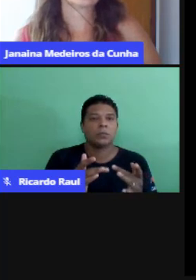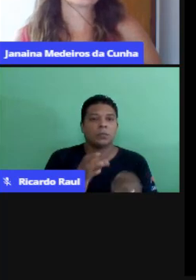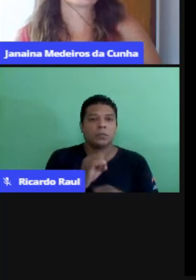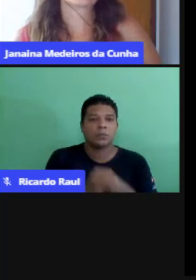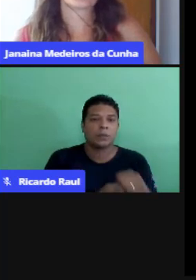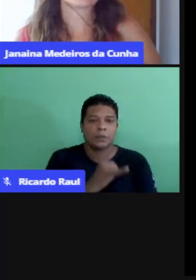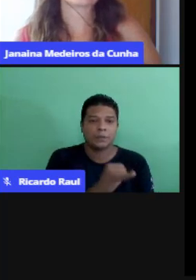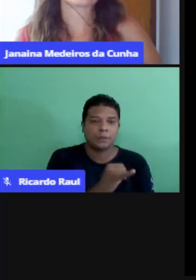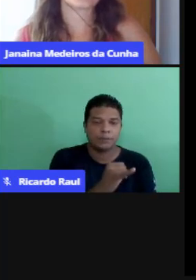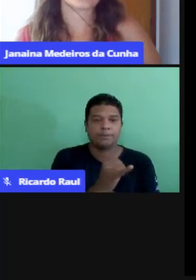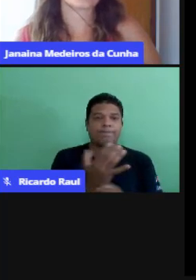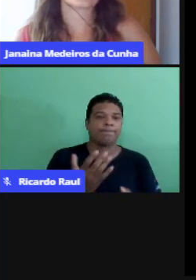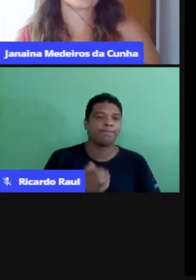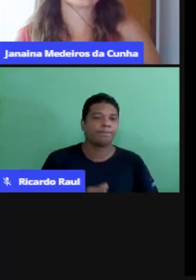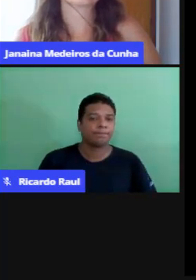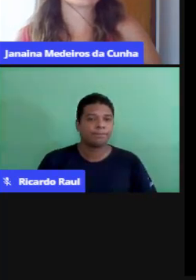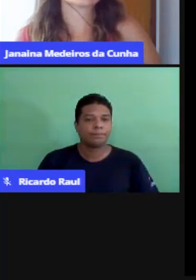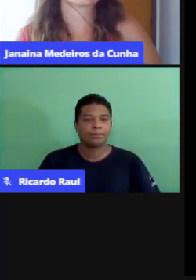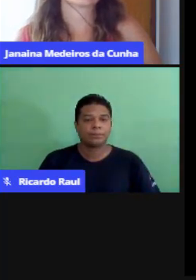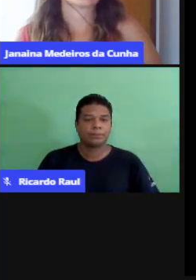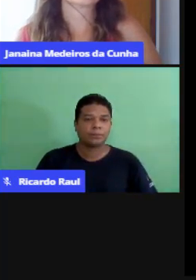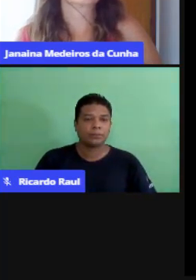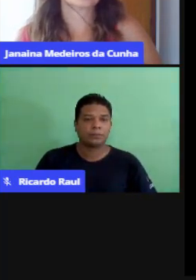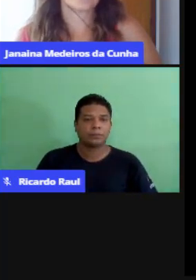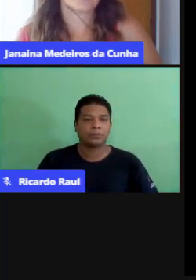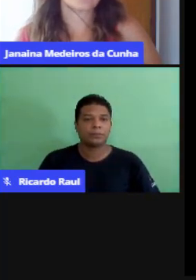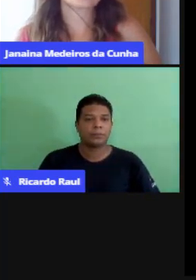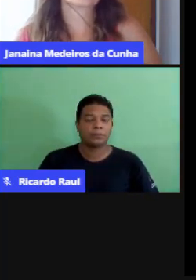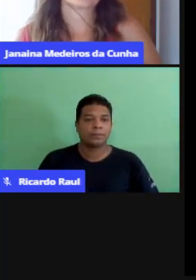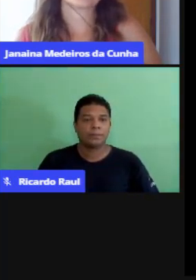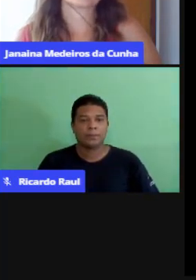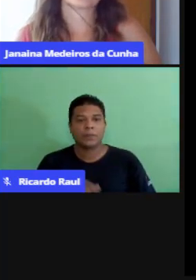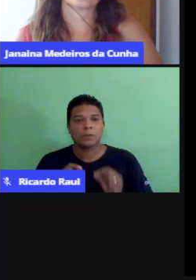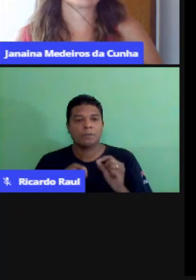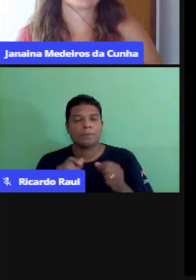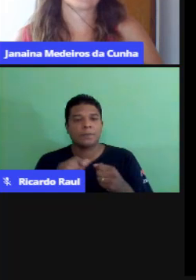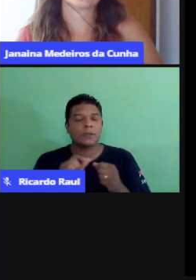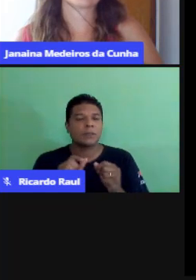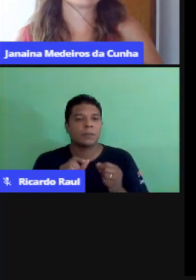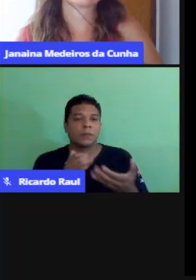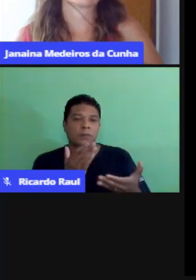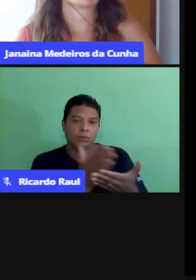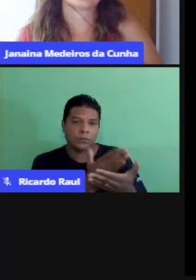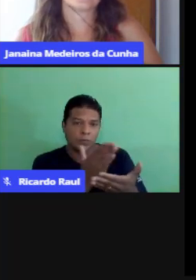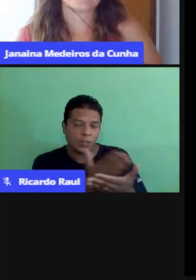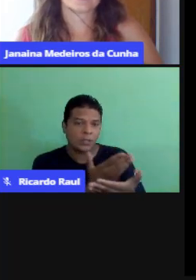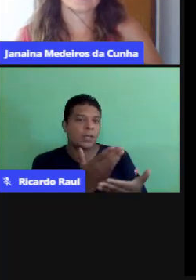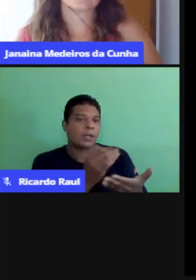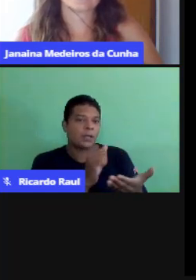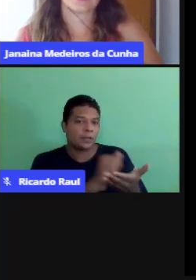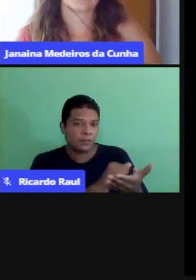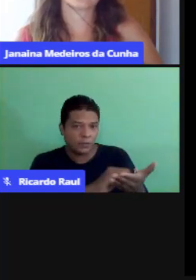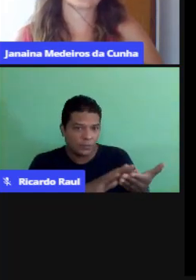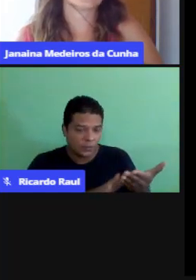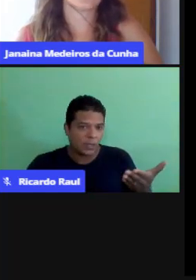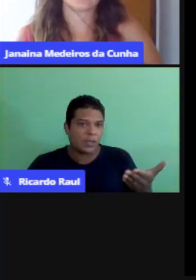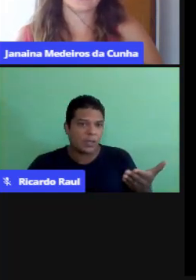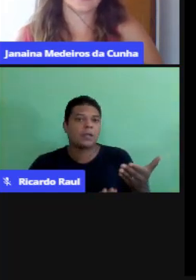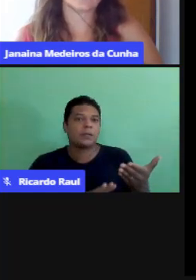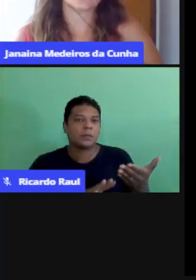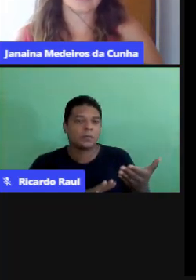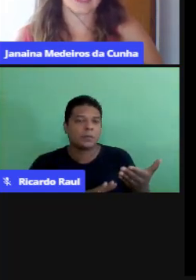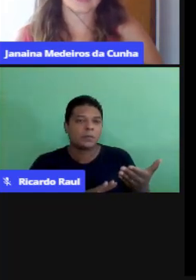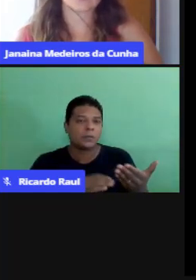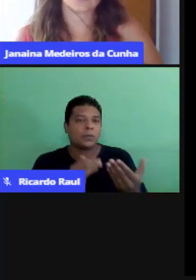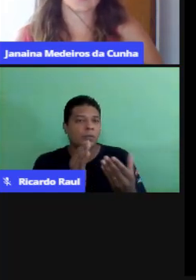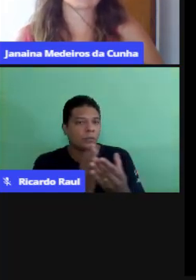seria realmente por meio dos cadernos, das atividades extras, né, do